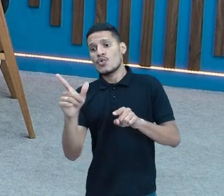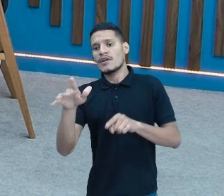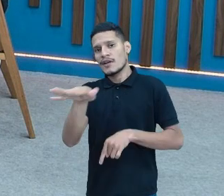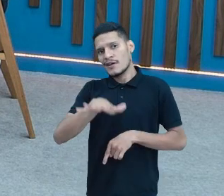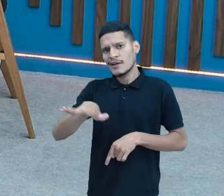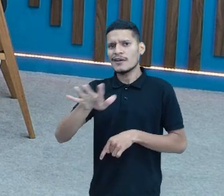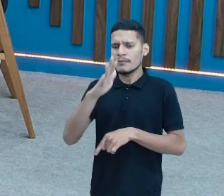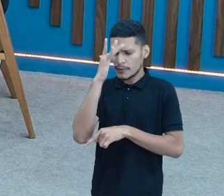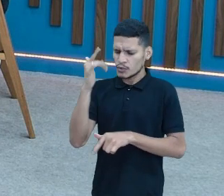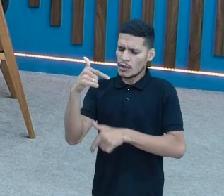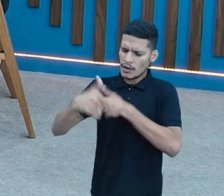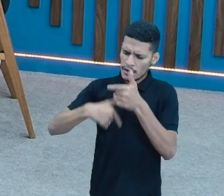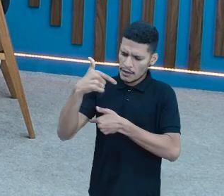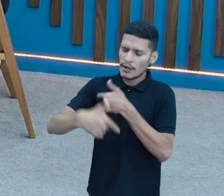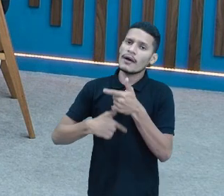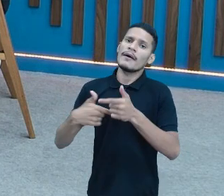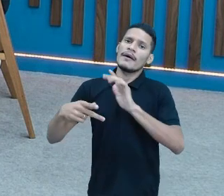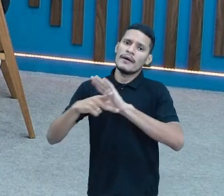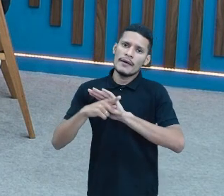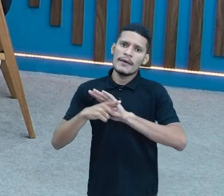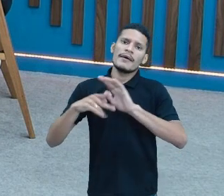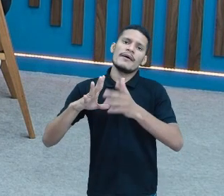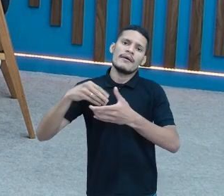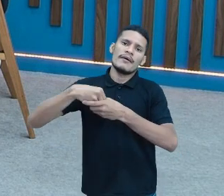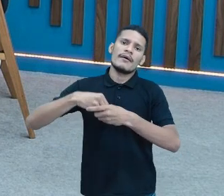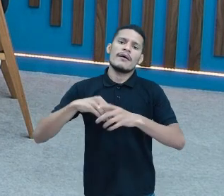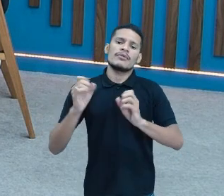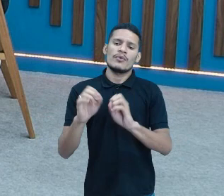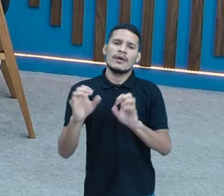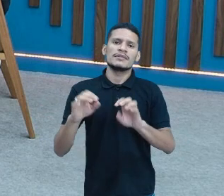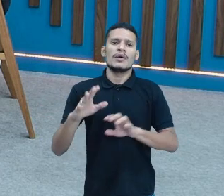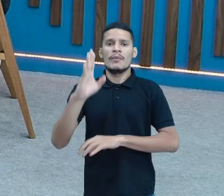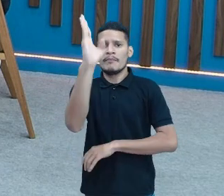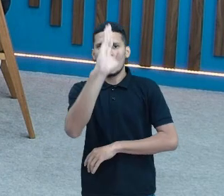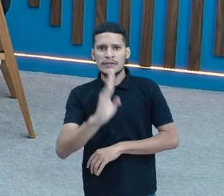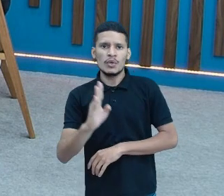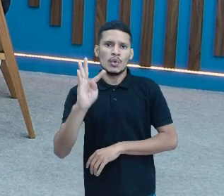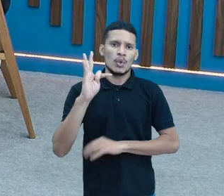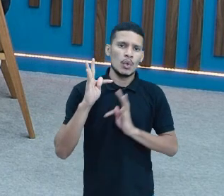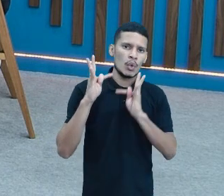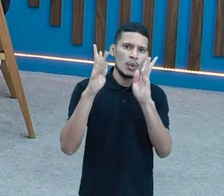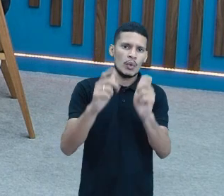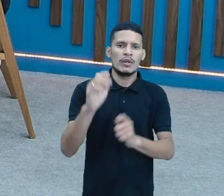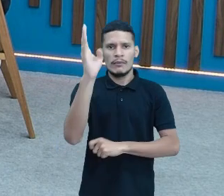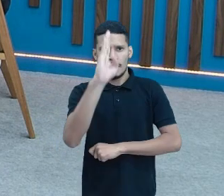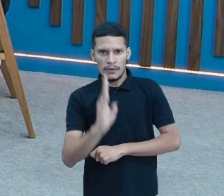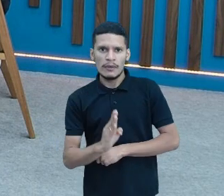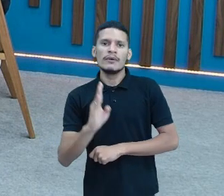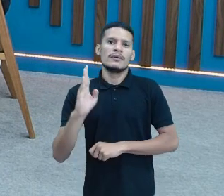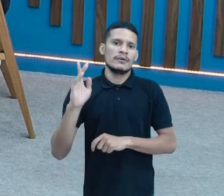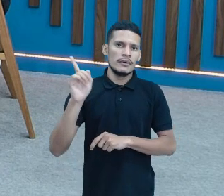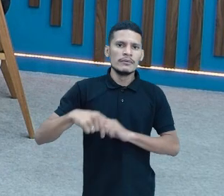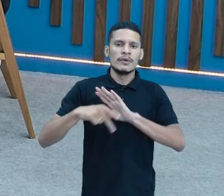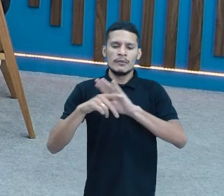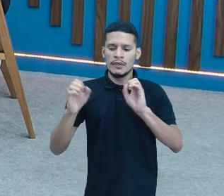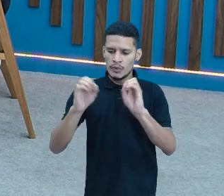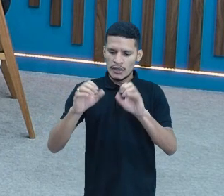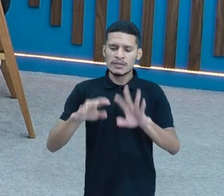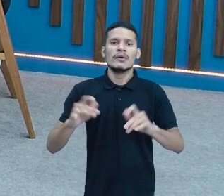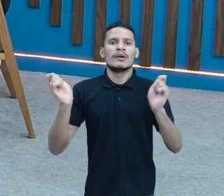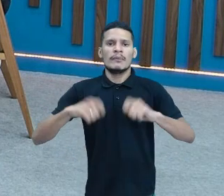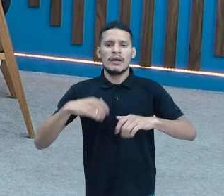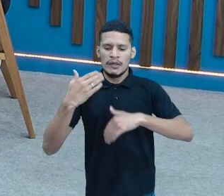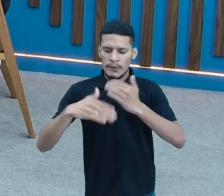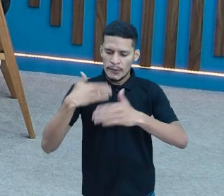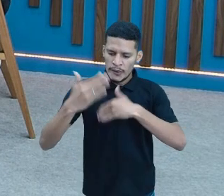estão batalhando aí pela educação no Brasilzão aí inteiro, né? Então, acho que é através da educação que a gente pode realmente